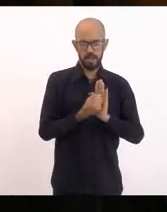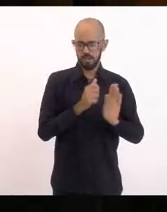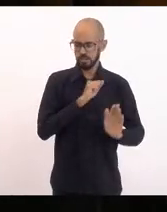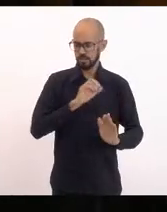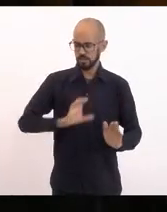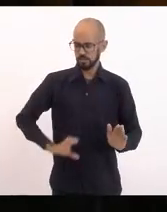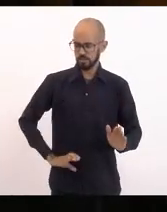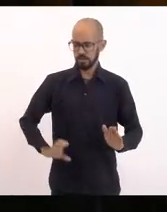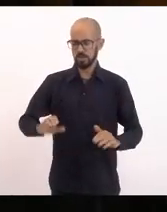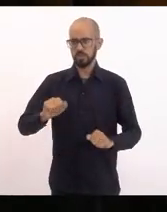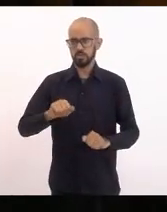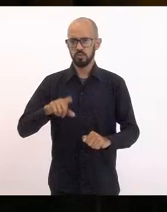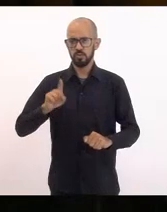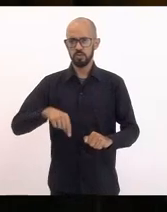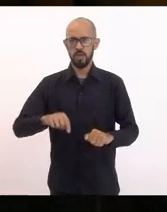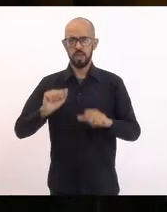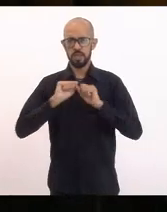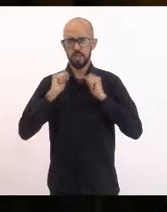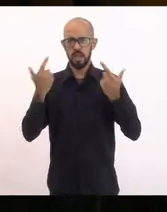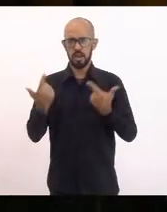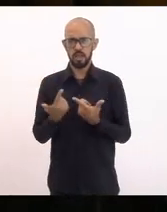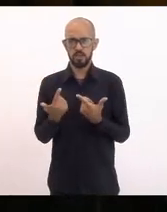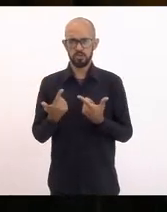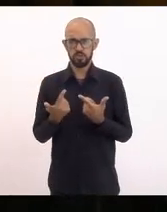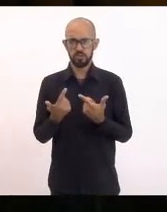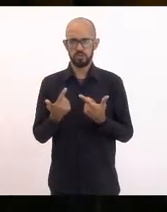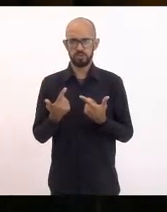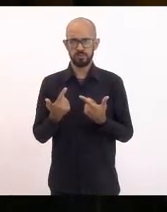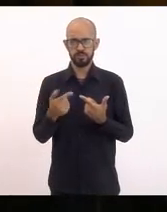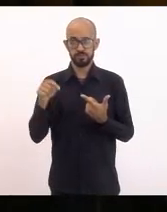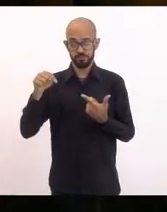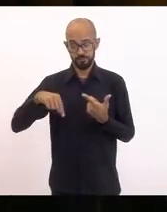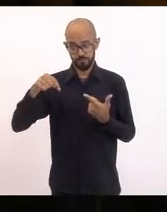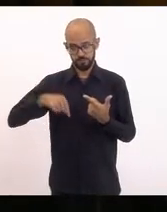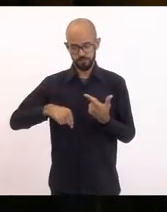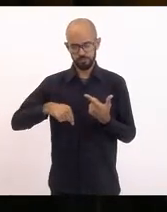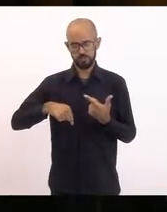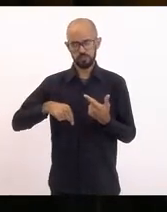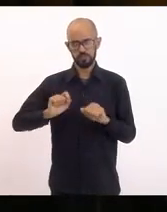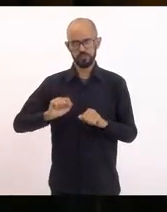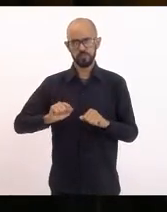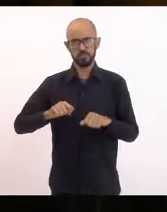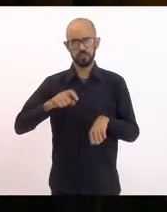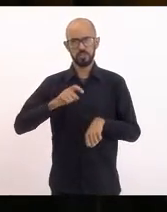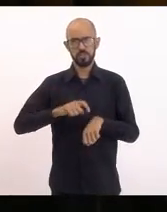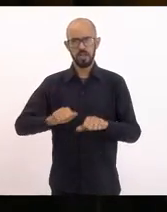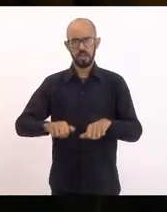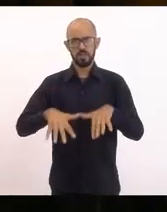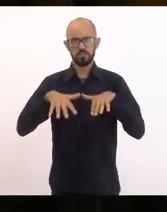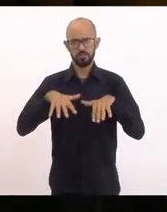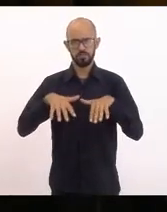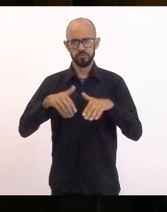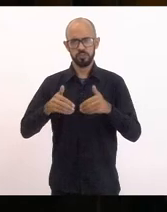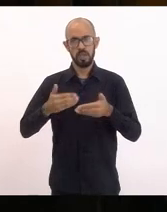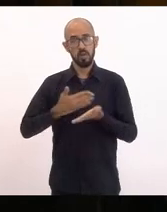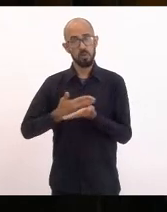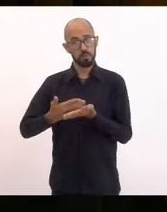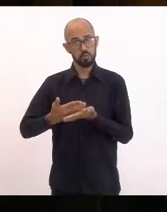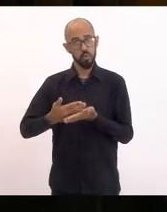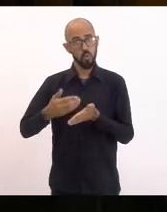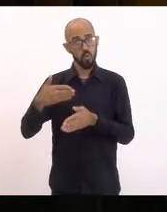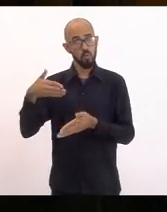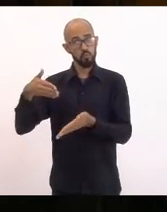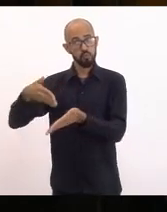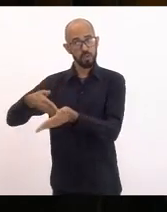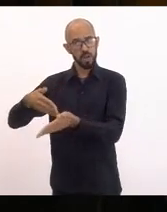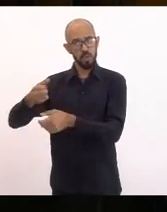uma marca da Assembleia Legislativa, nesta legislatura, cujo último ano começou agora, é a marca